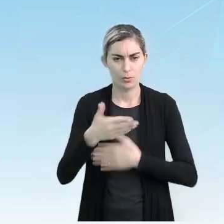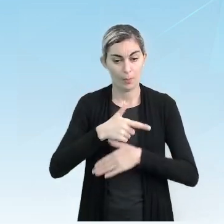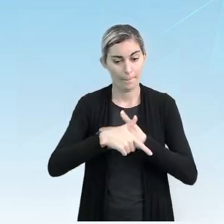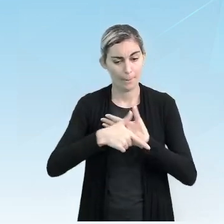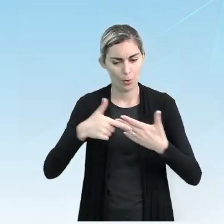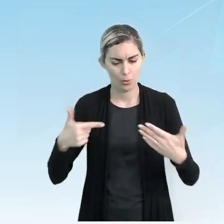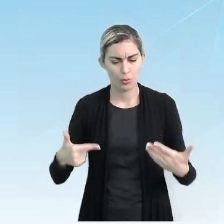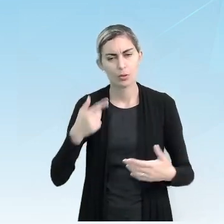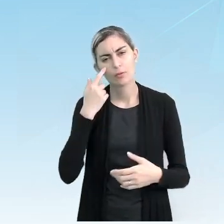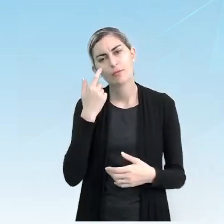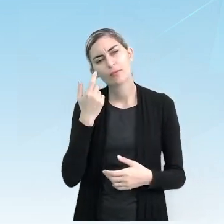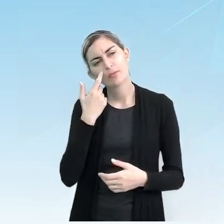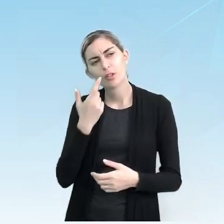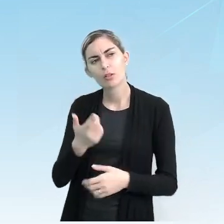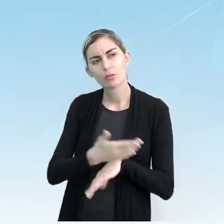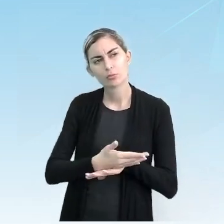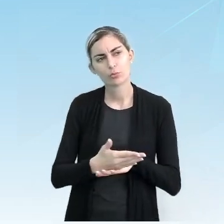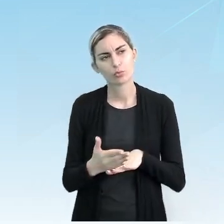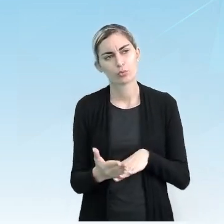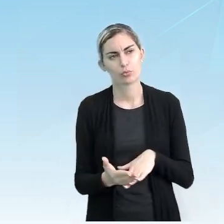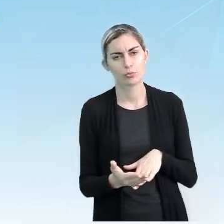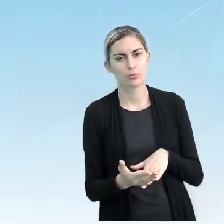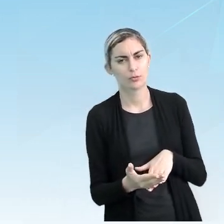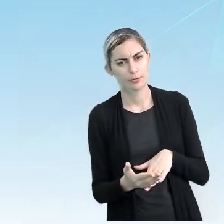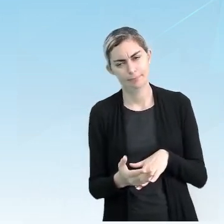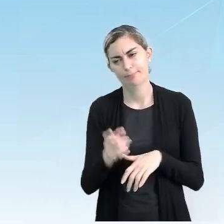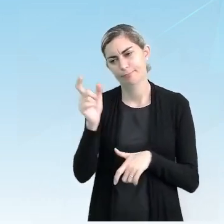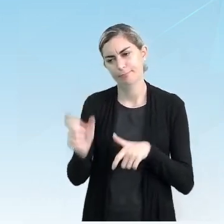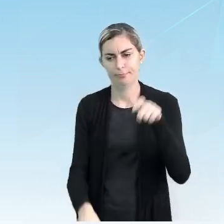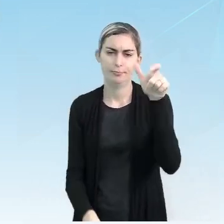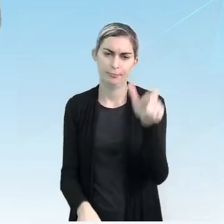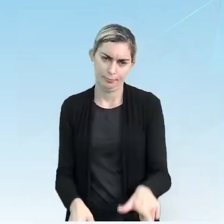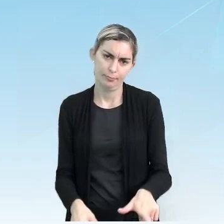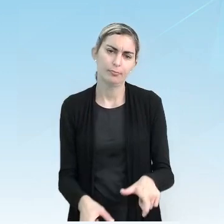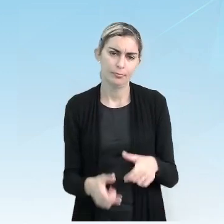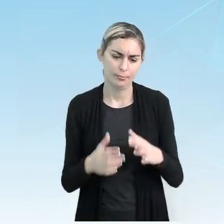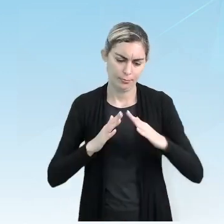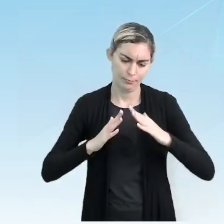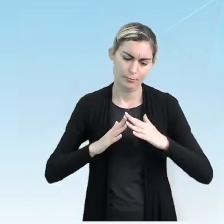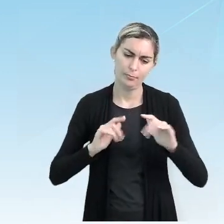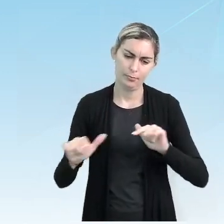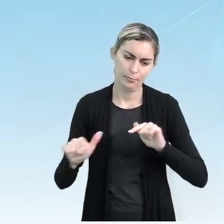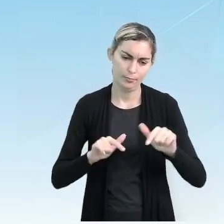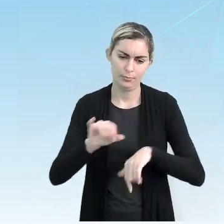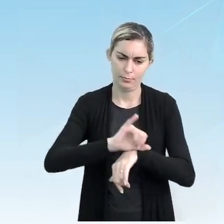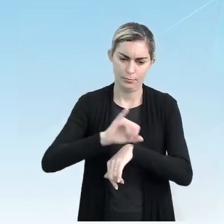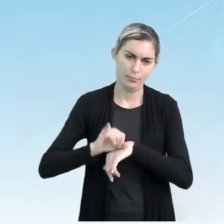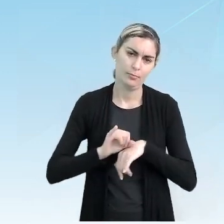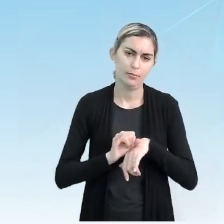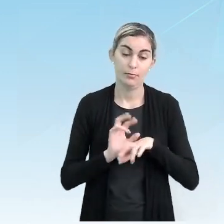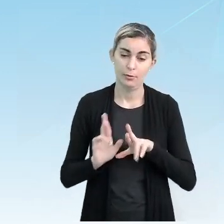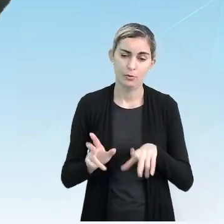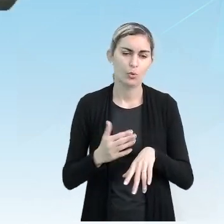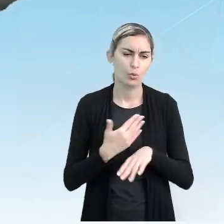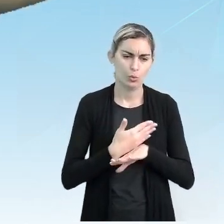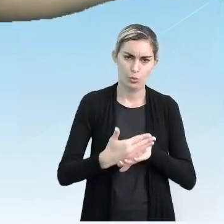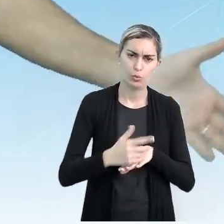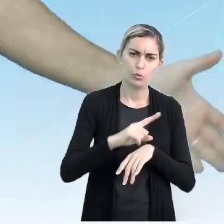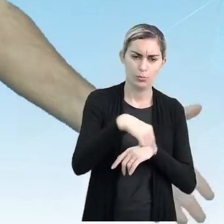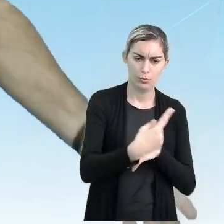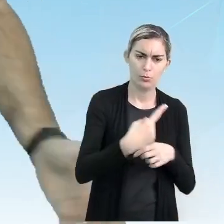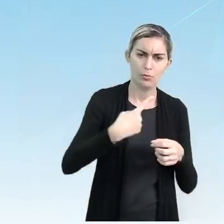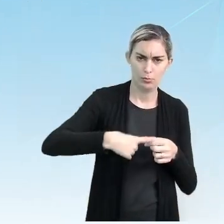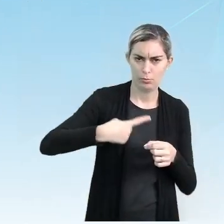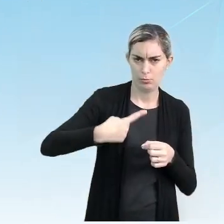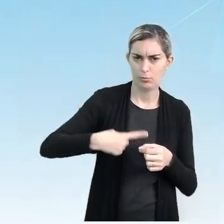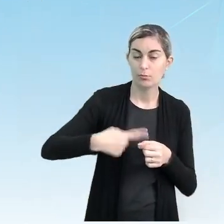gente vê? Costume de indivíduos que estão morando, trabalhando na capital é de uma maneira. Costume de um indivíduo que mora lá no